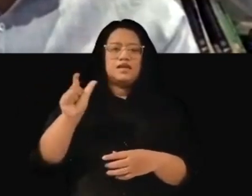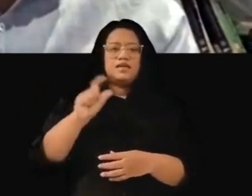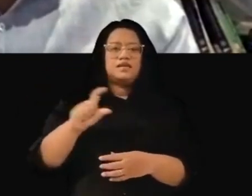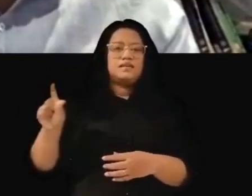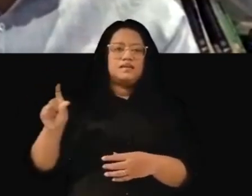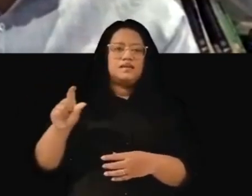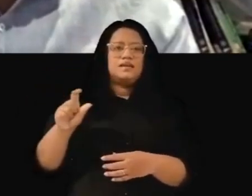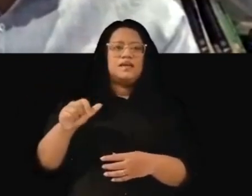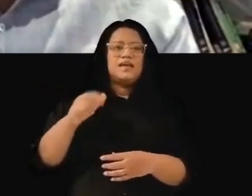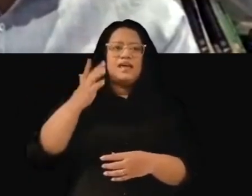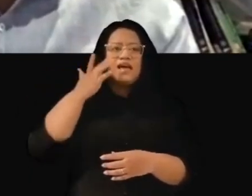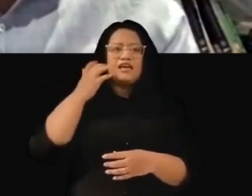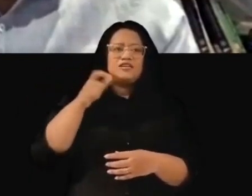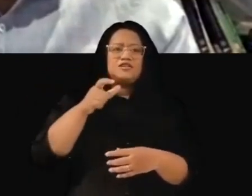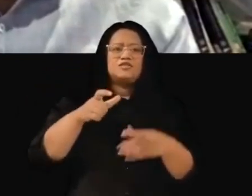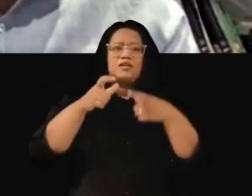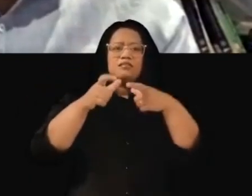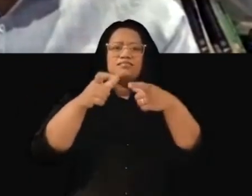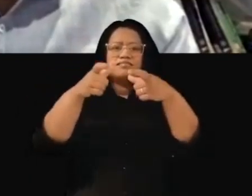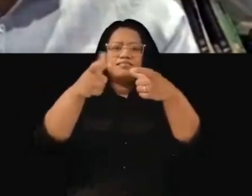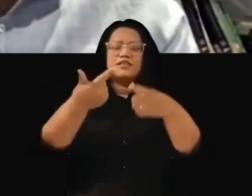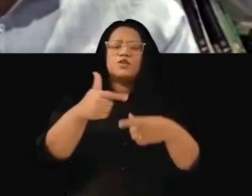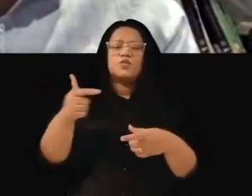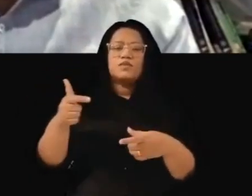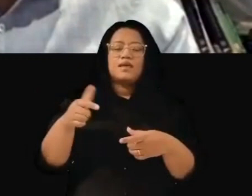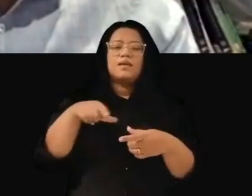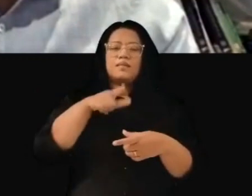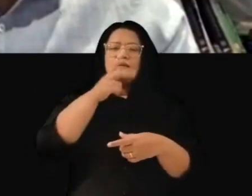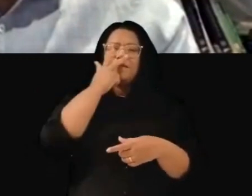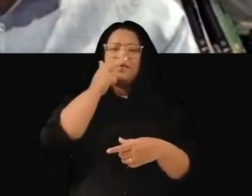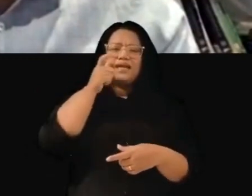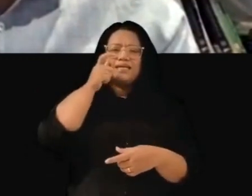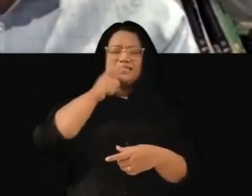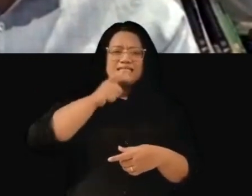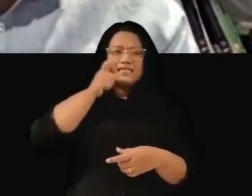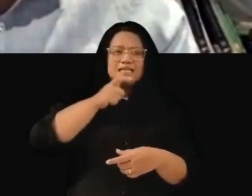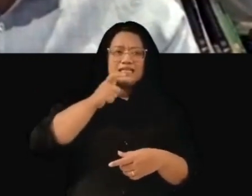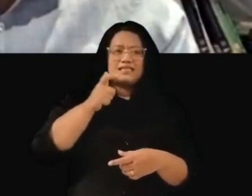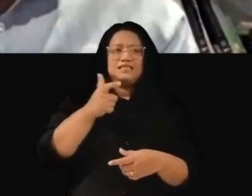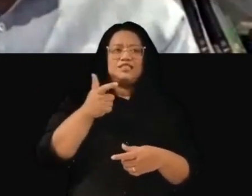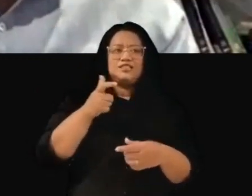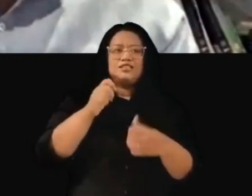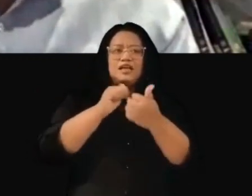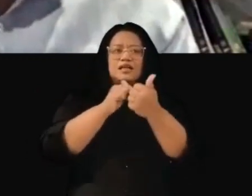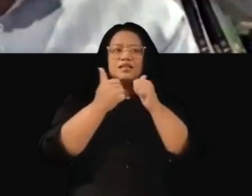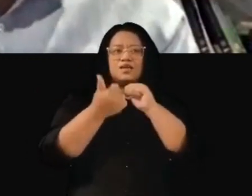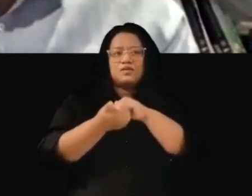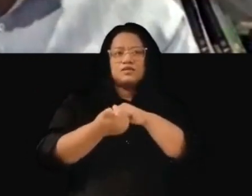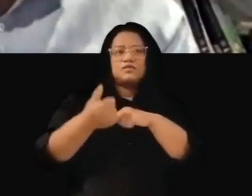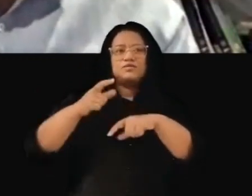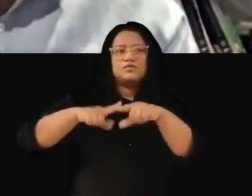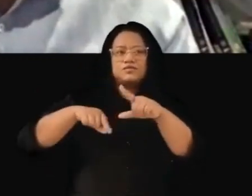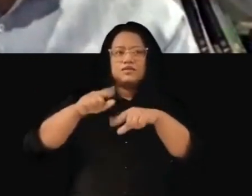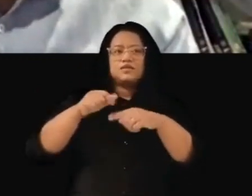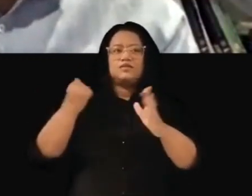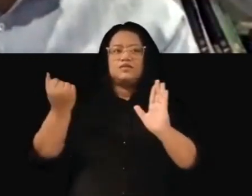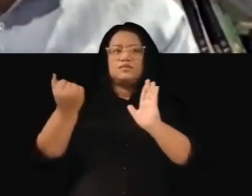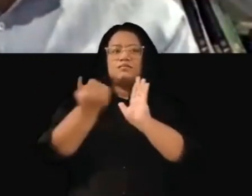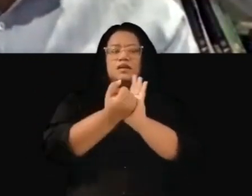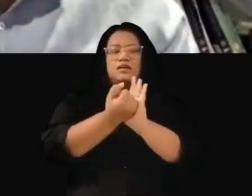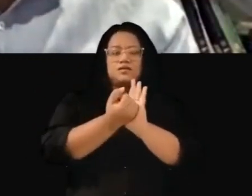tenha mais esses pneus lá, mas, de qualquer modo, me pareceu um uso interessante, né, de adequação de um material de alto impacto, mas, ao mesmo